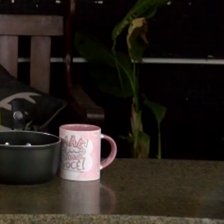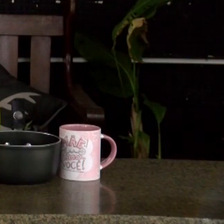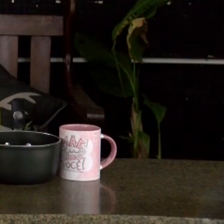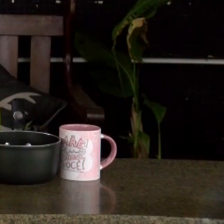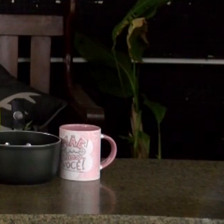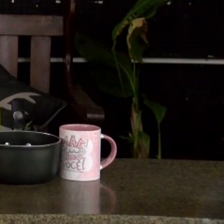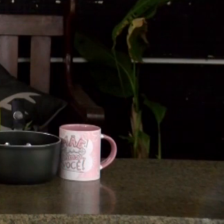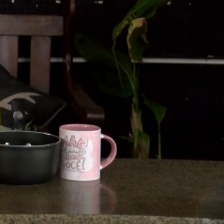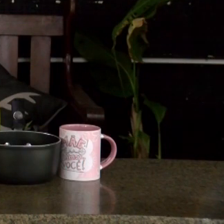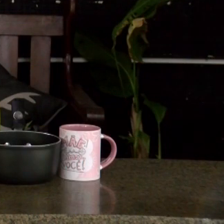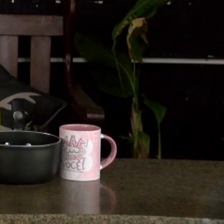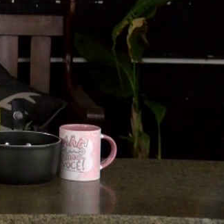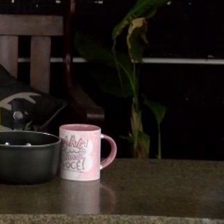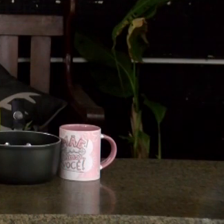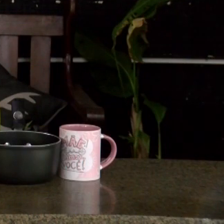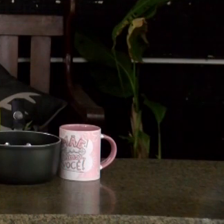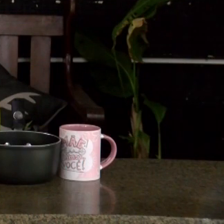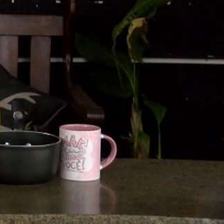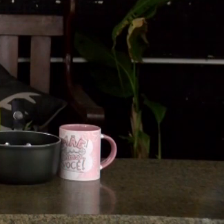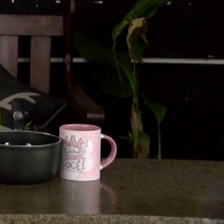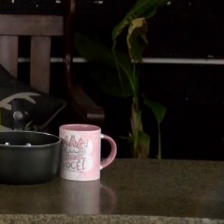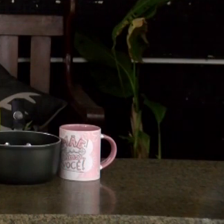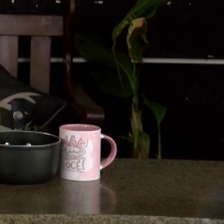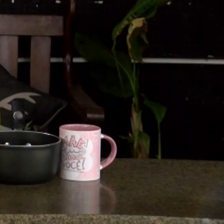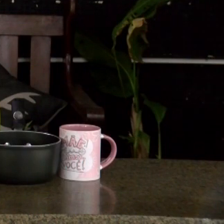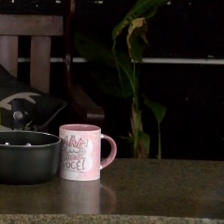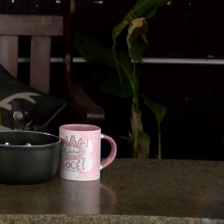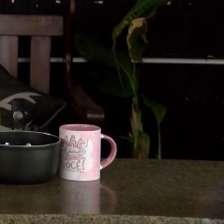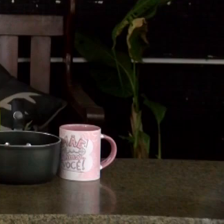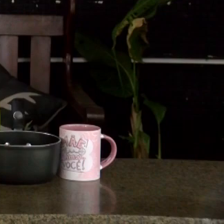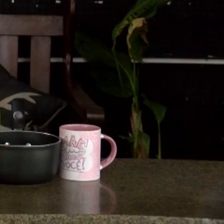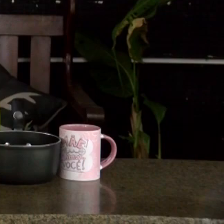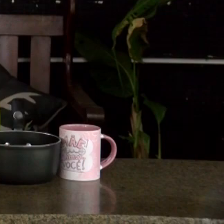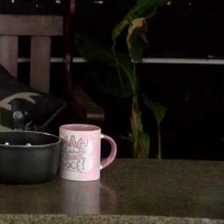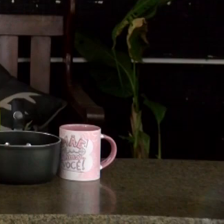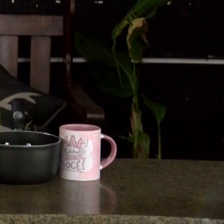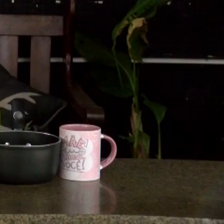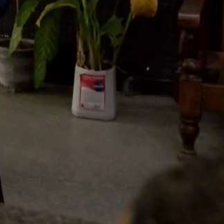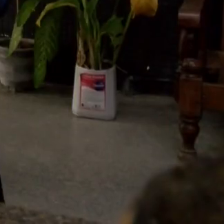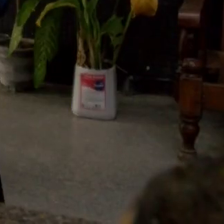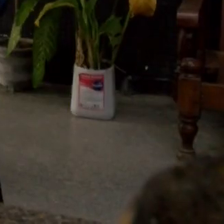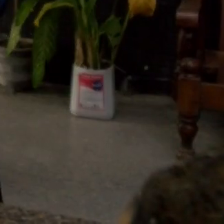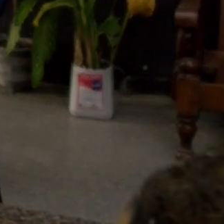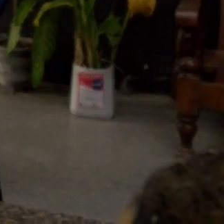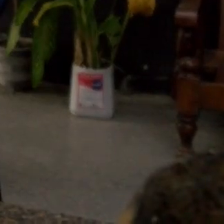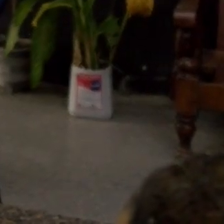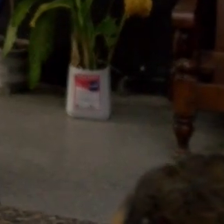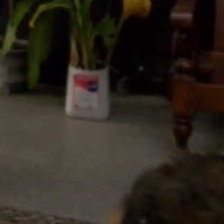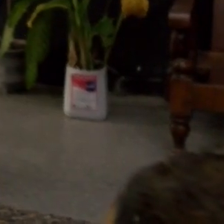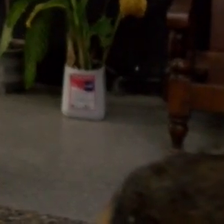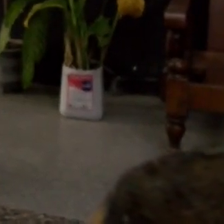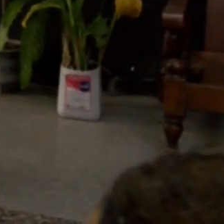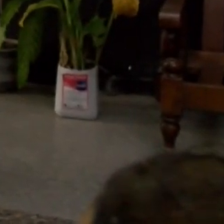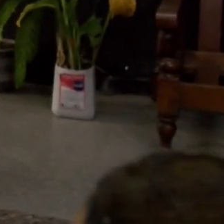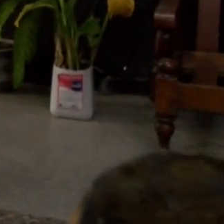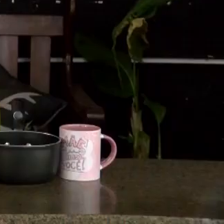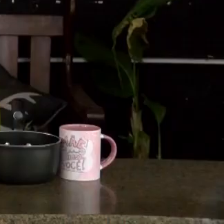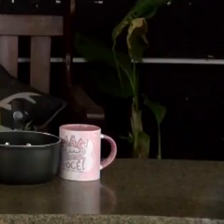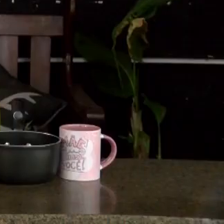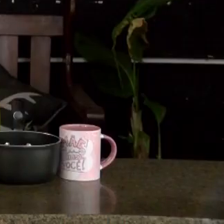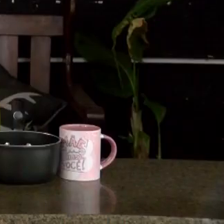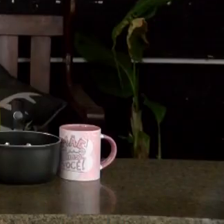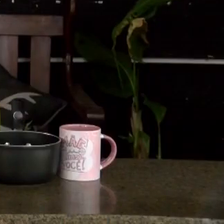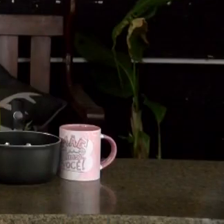Ele é especialista, viu, gente? Sabe todos os tipos de banana, não é, Pacaquentião? Sei, sim.